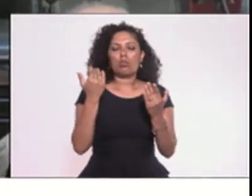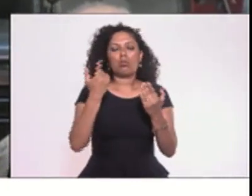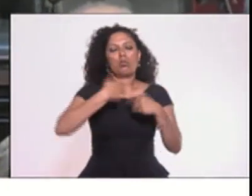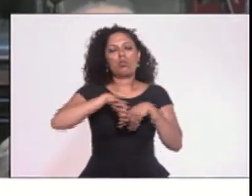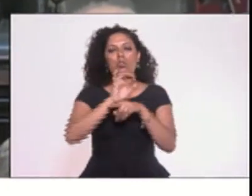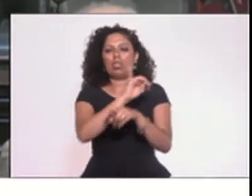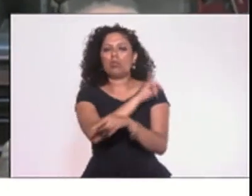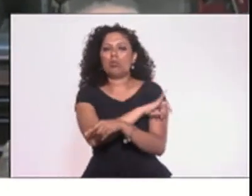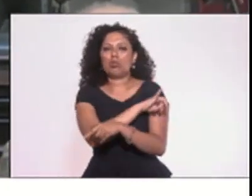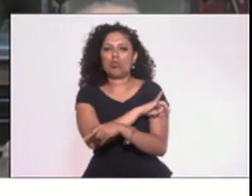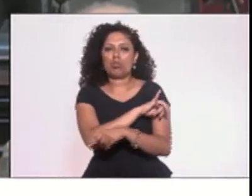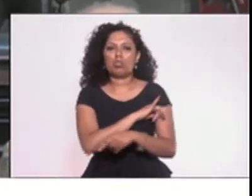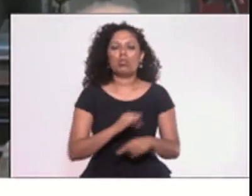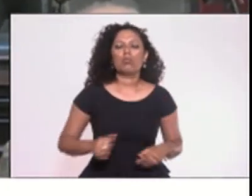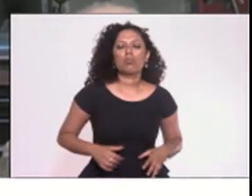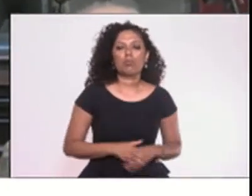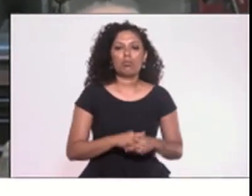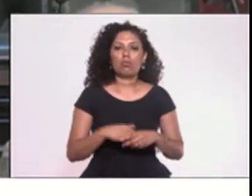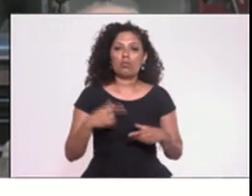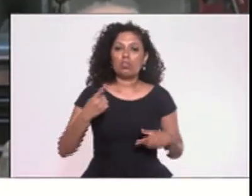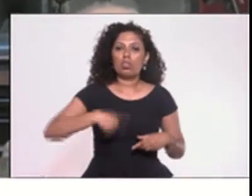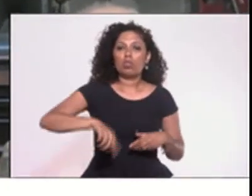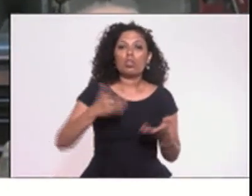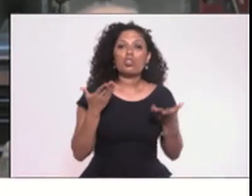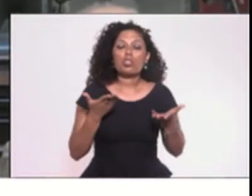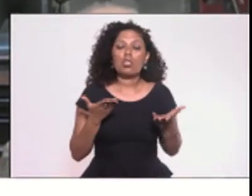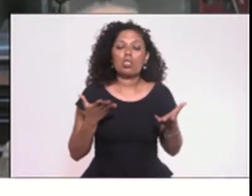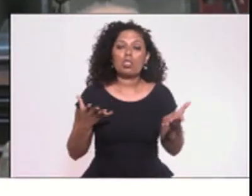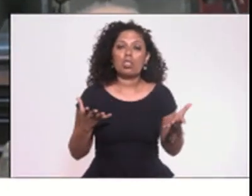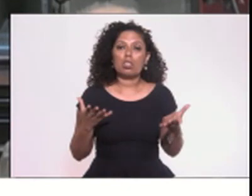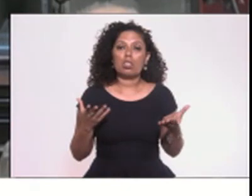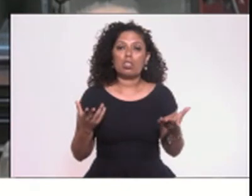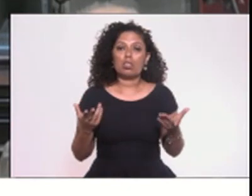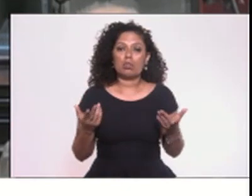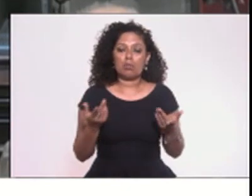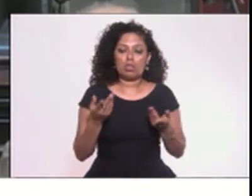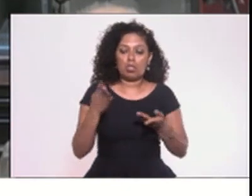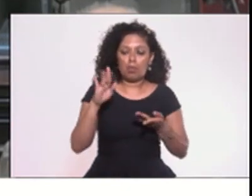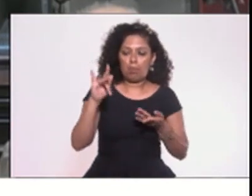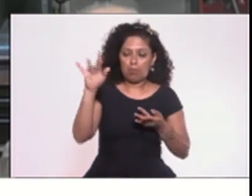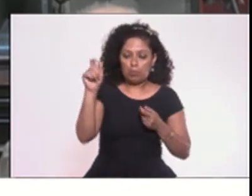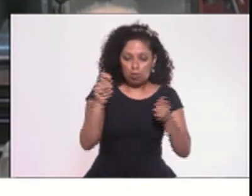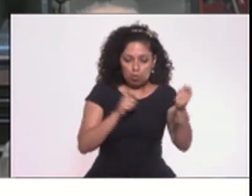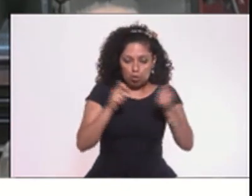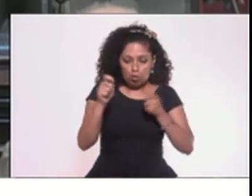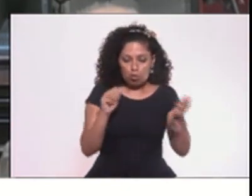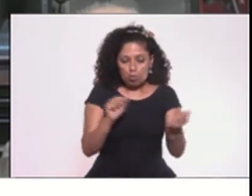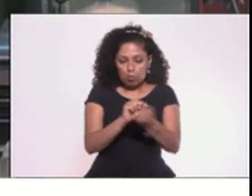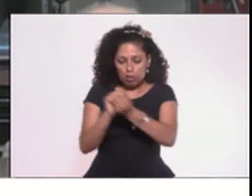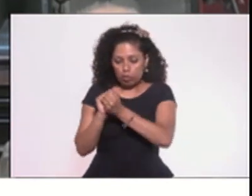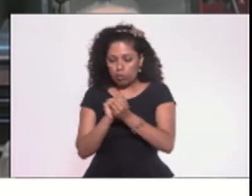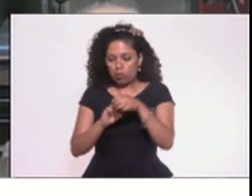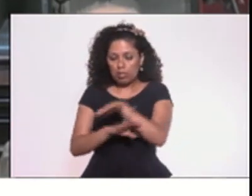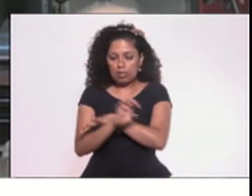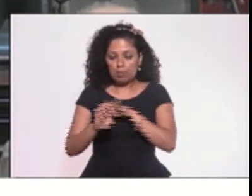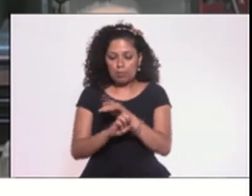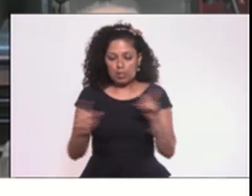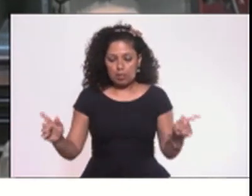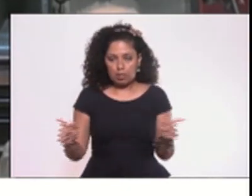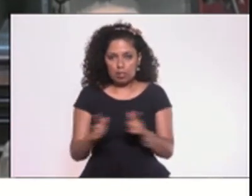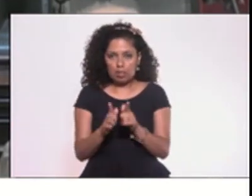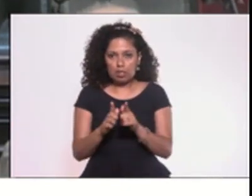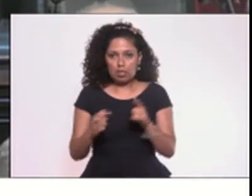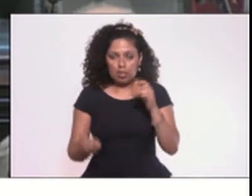né? É lógico. Então, o desafio é inserir a bioeconomia com as micro e pequenas empresas, gerando